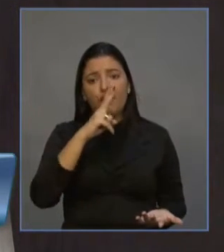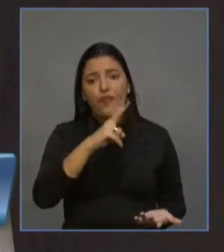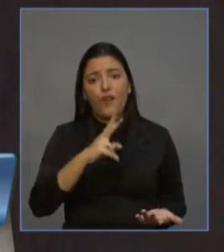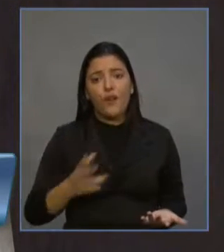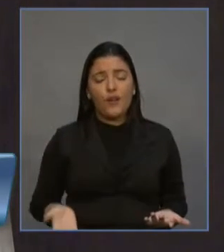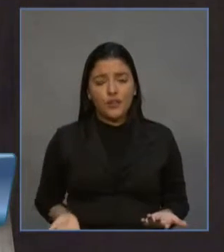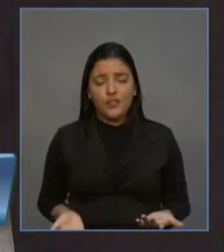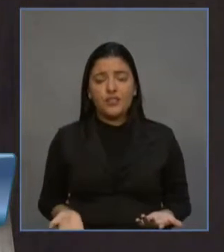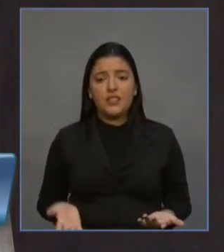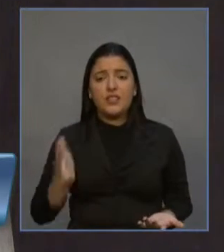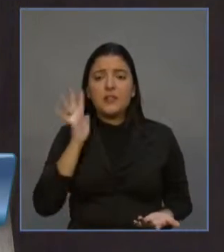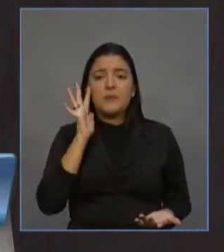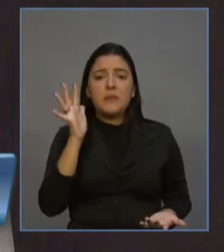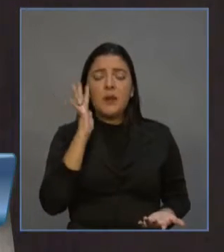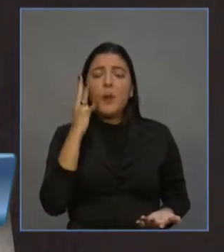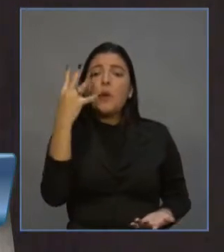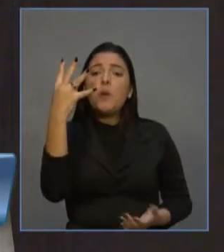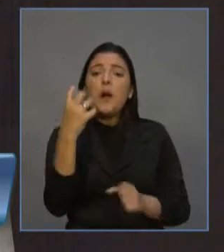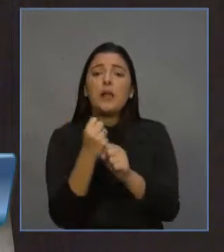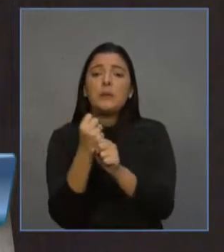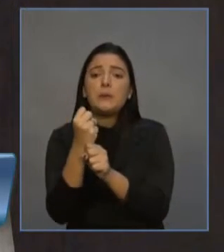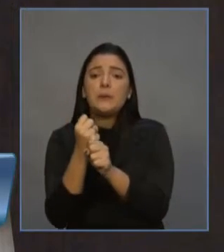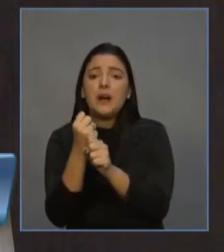Agora, imagine o que serão 4 anos disso.